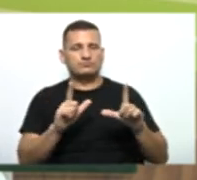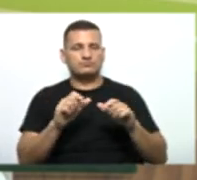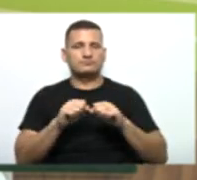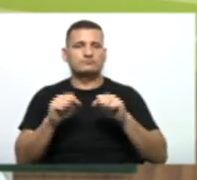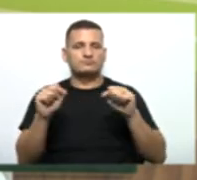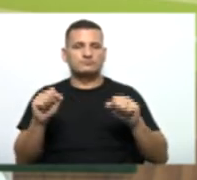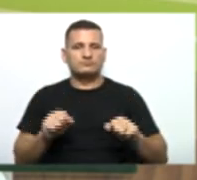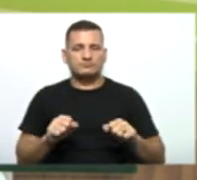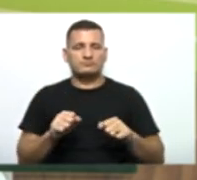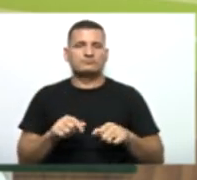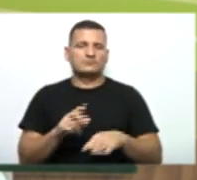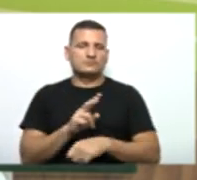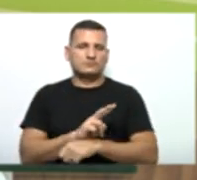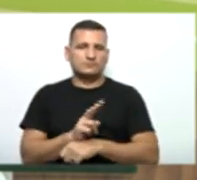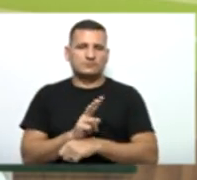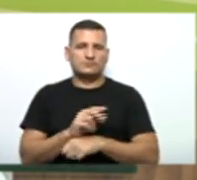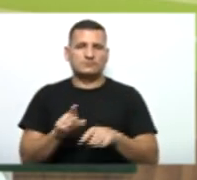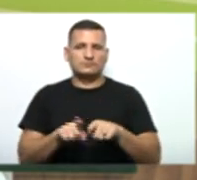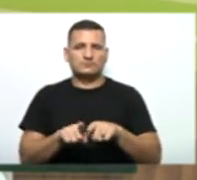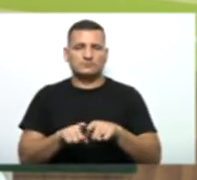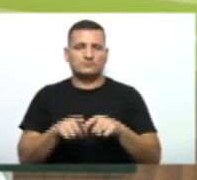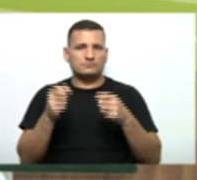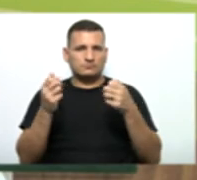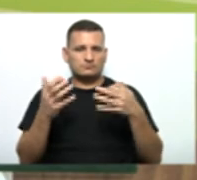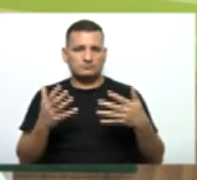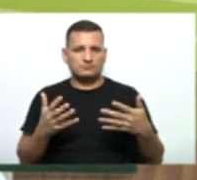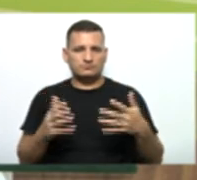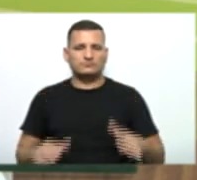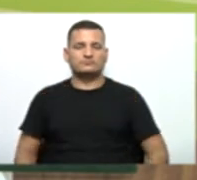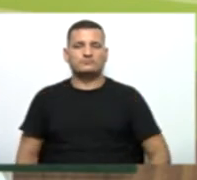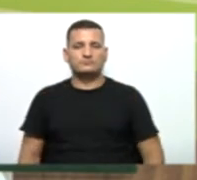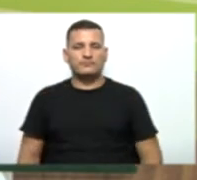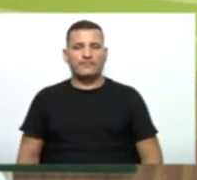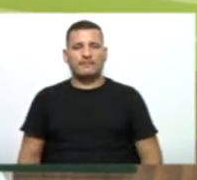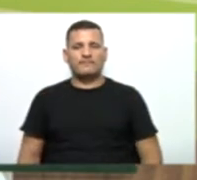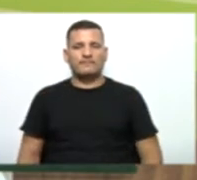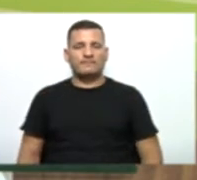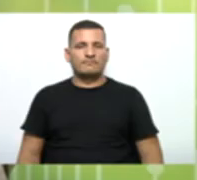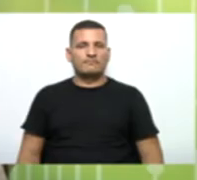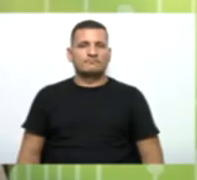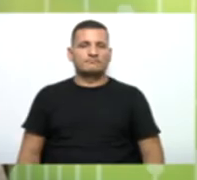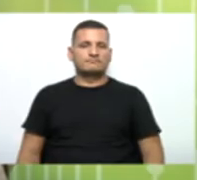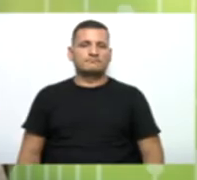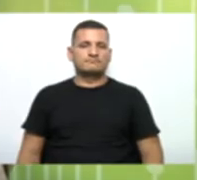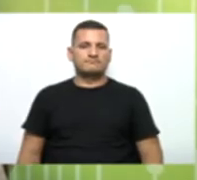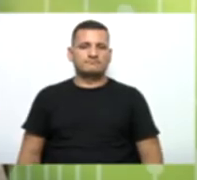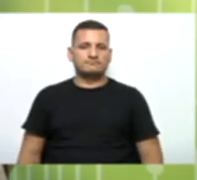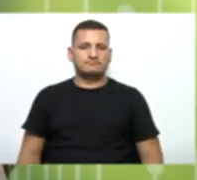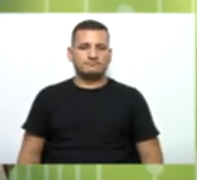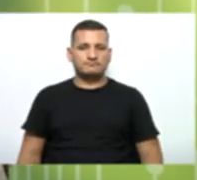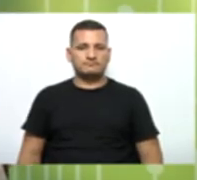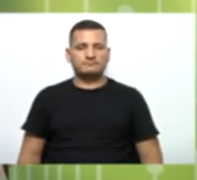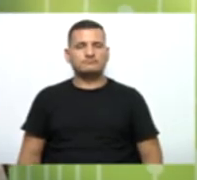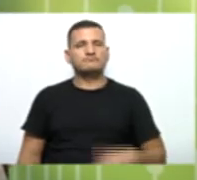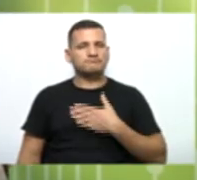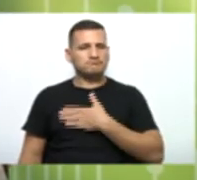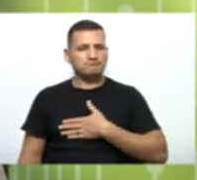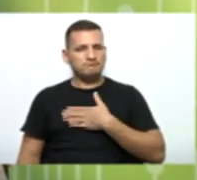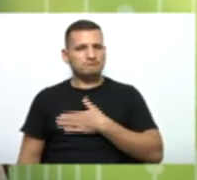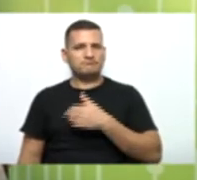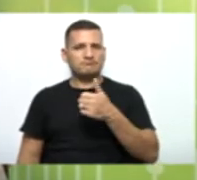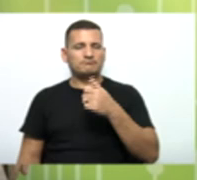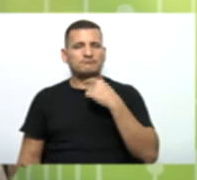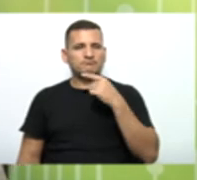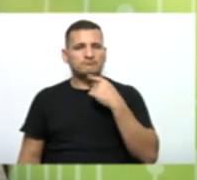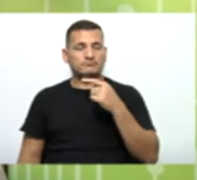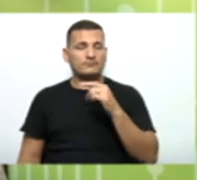da segurança, que a gente acabou de comentar sobre isso. Pode continuar, professor. Beleza, gostei que veio uma dúvida para a gente aqui.